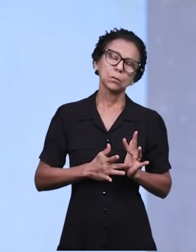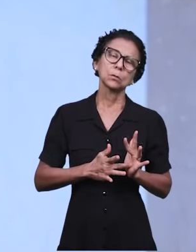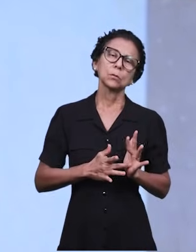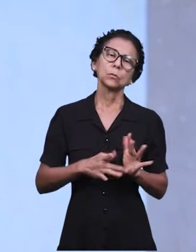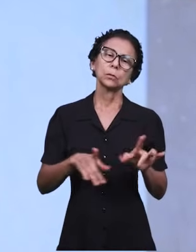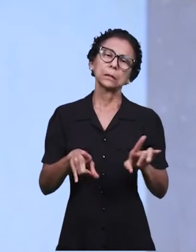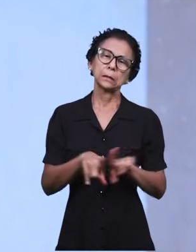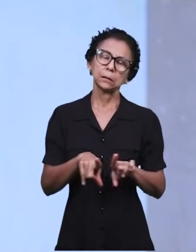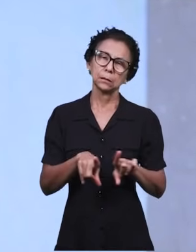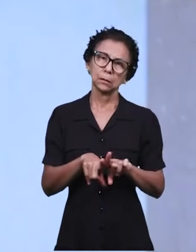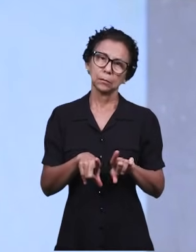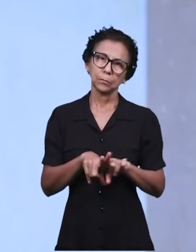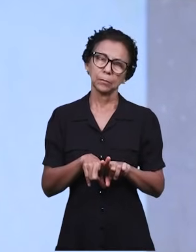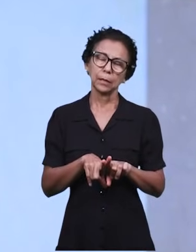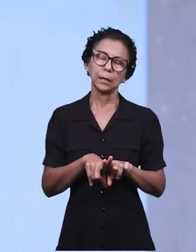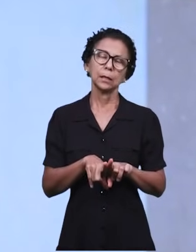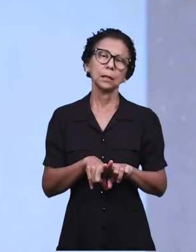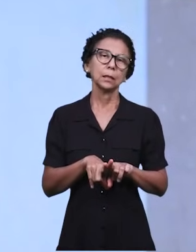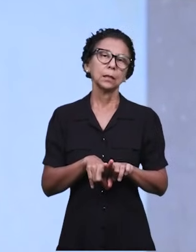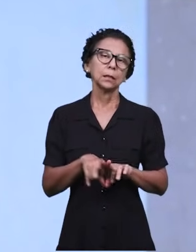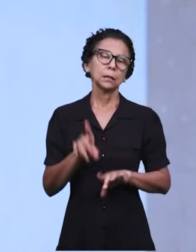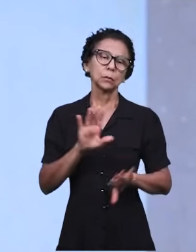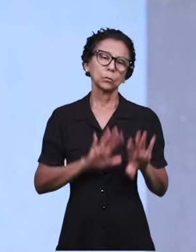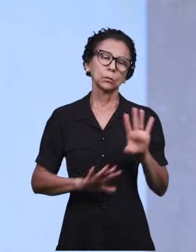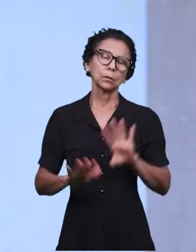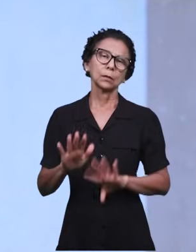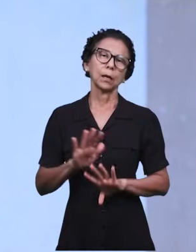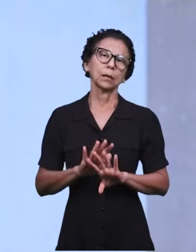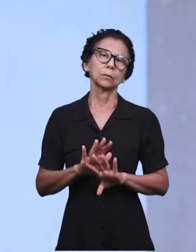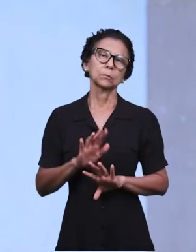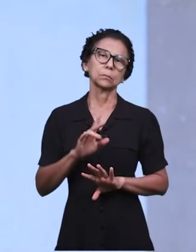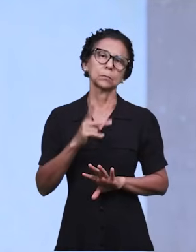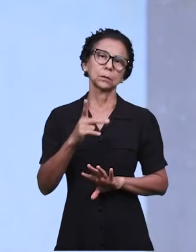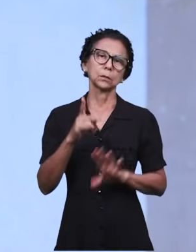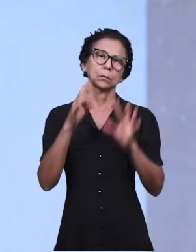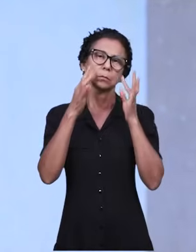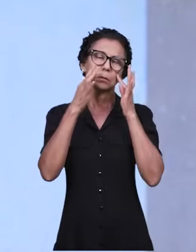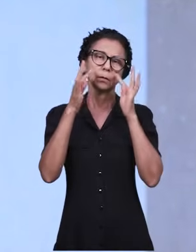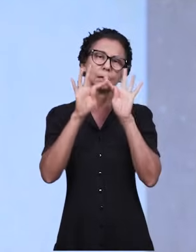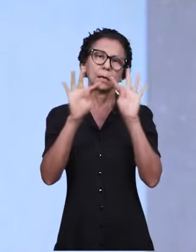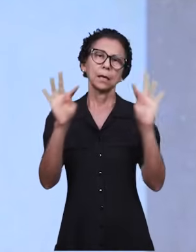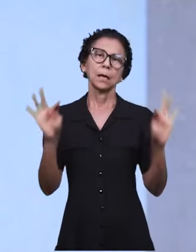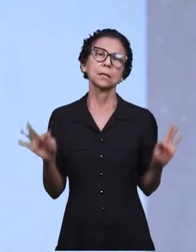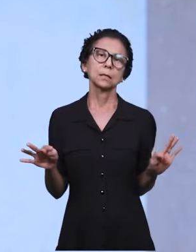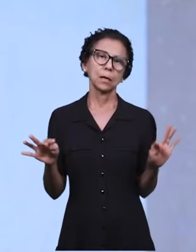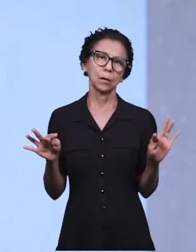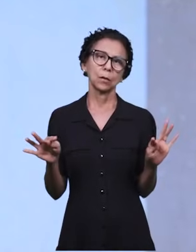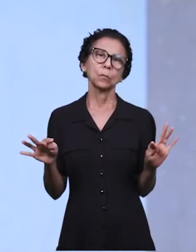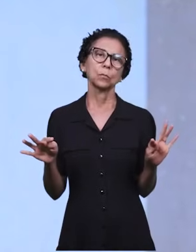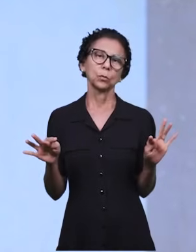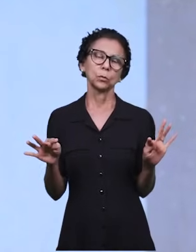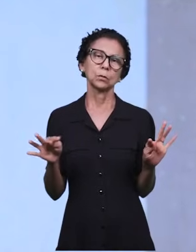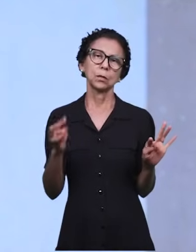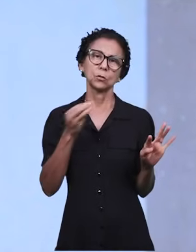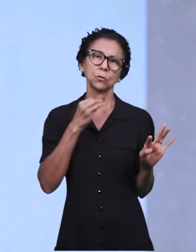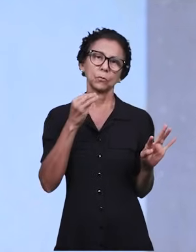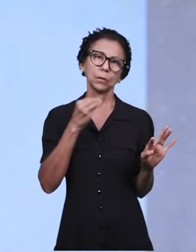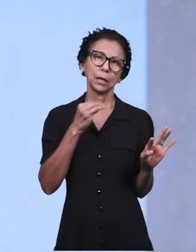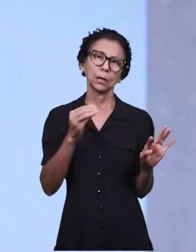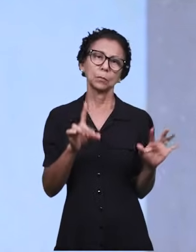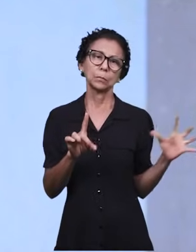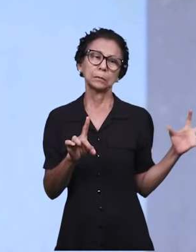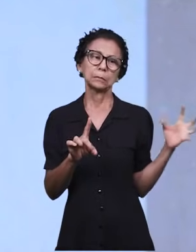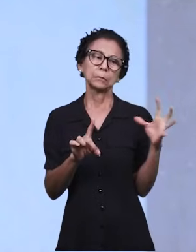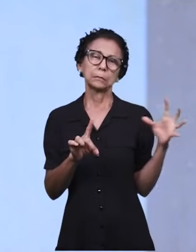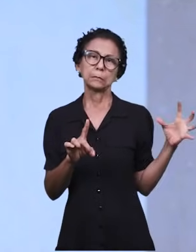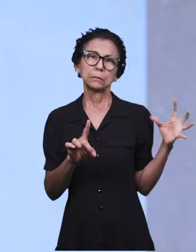que a sua vida, o seu testemunho seja afetado por pressões sociais. Não